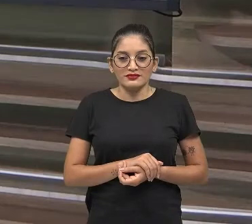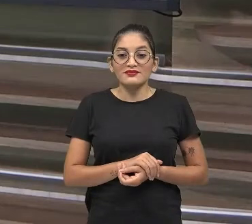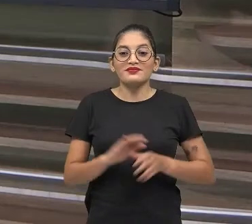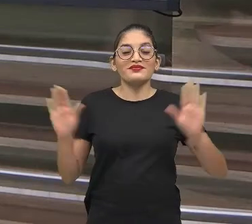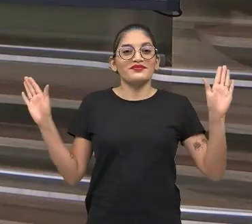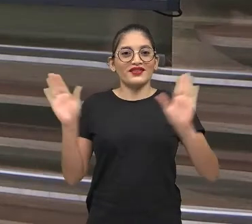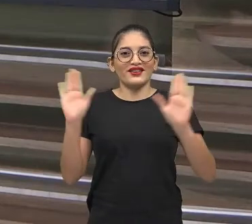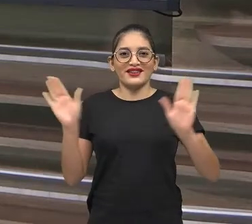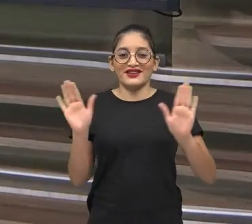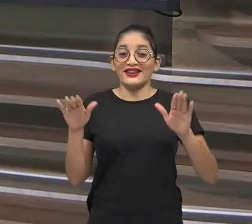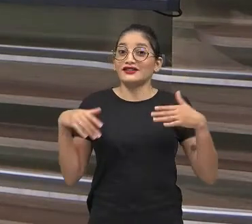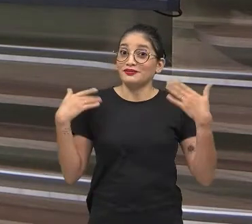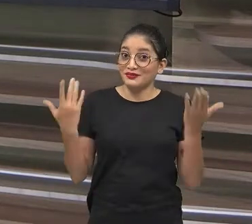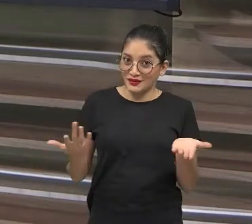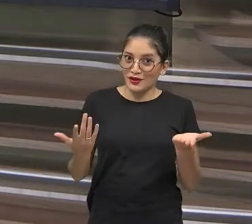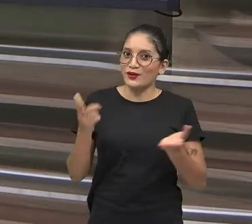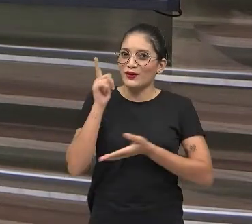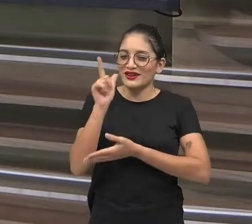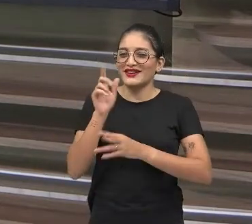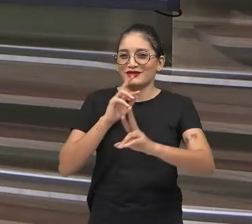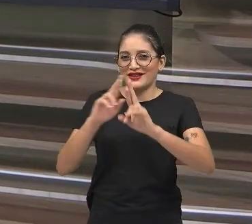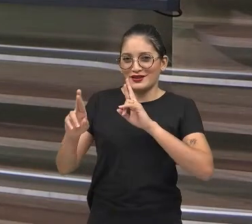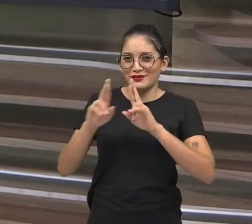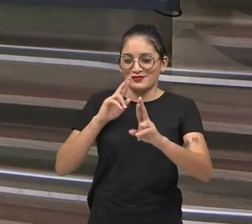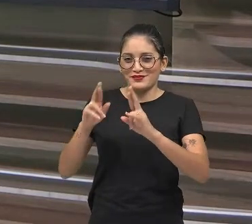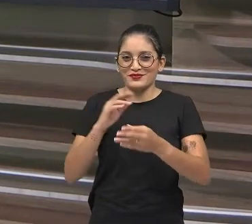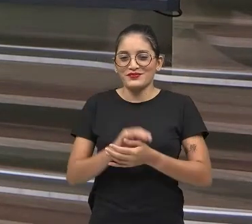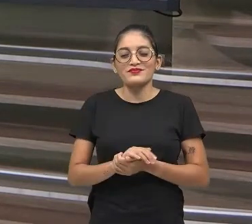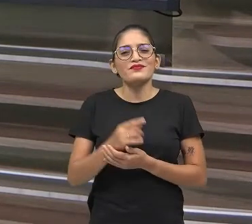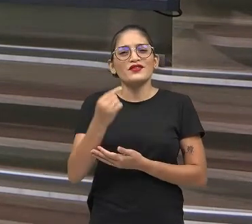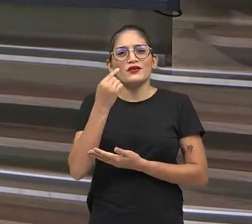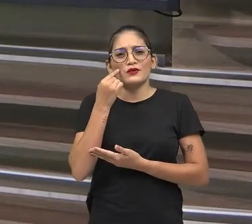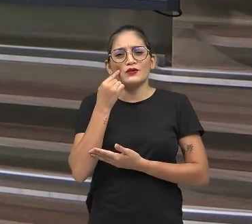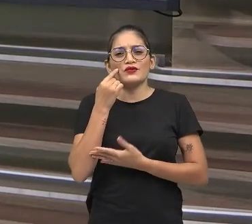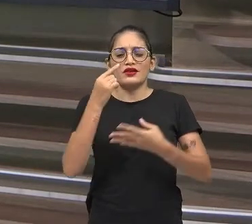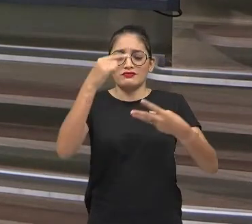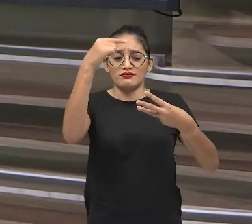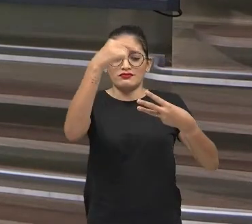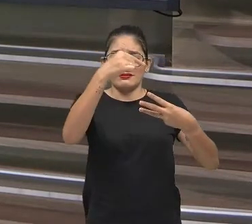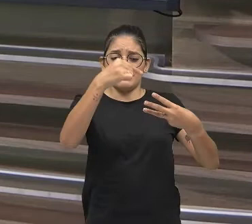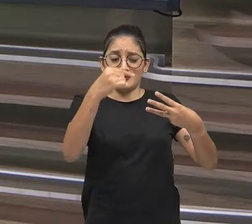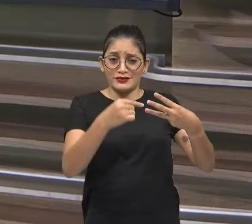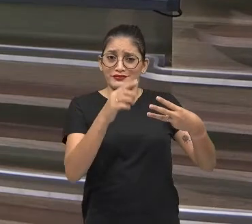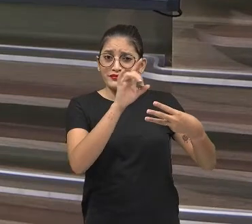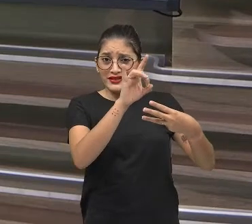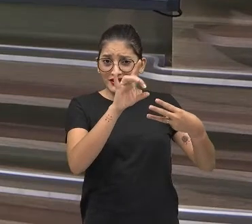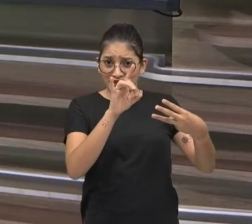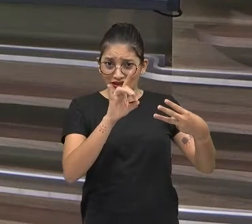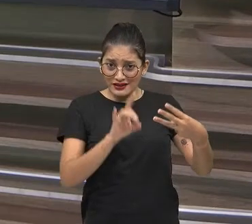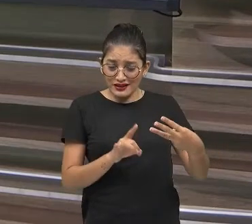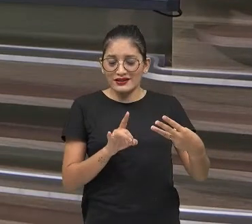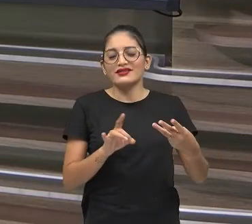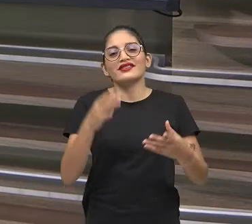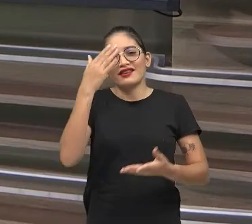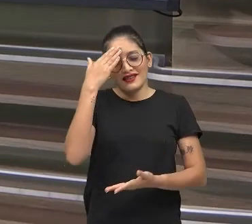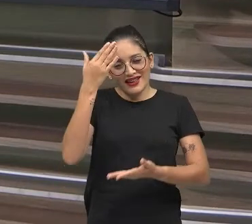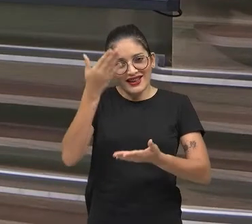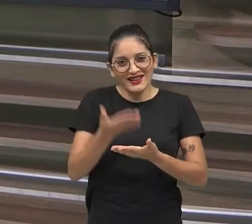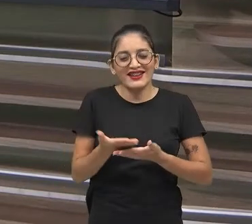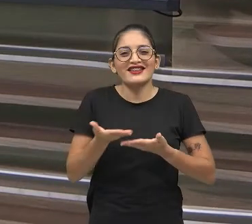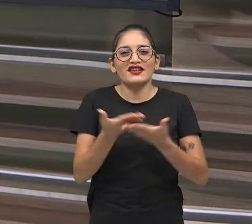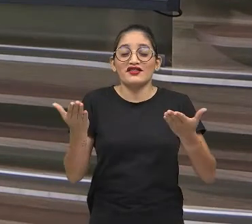Olá, pessoal. E aí, deu para trabalhar? Vamos ver cada uma das nossas questões aqui. Tenho certeza que